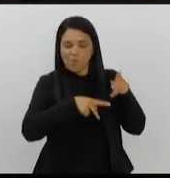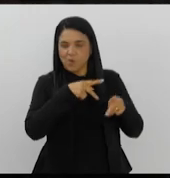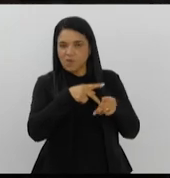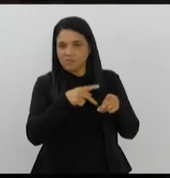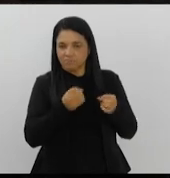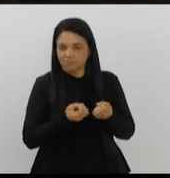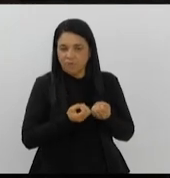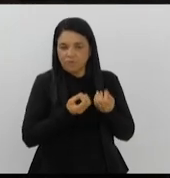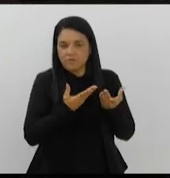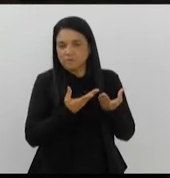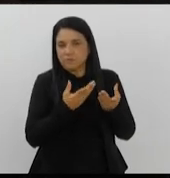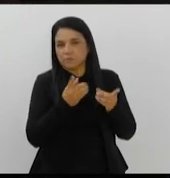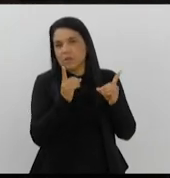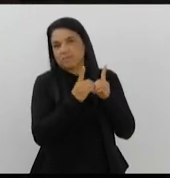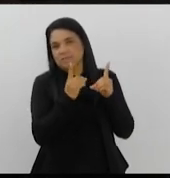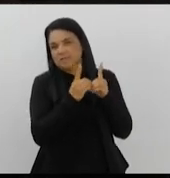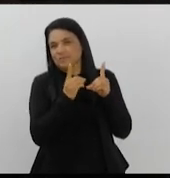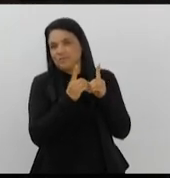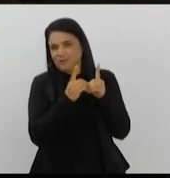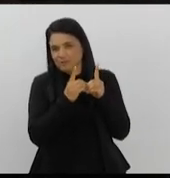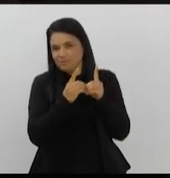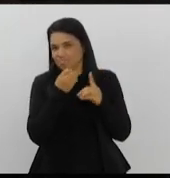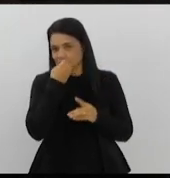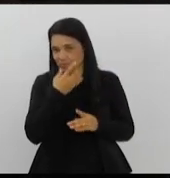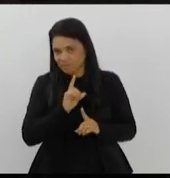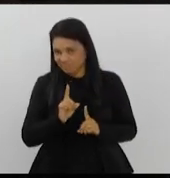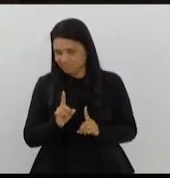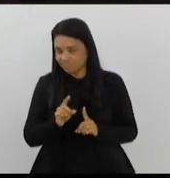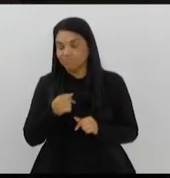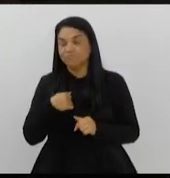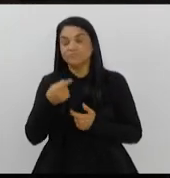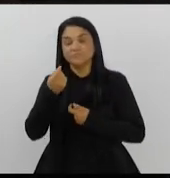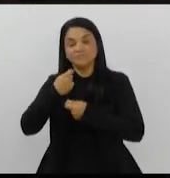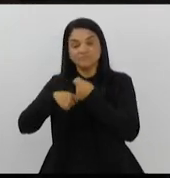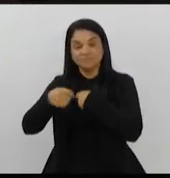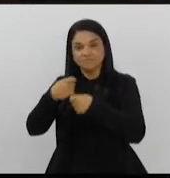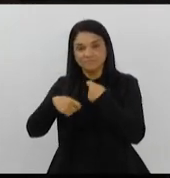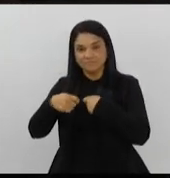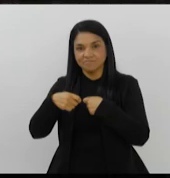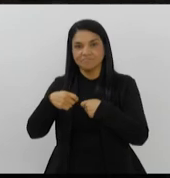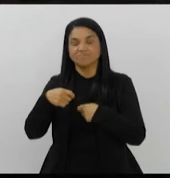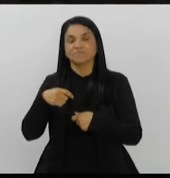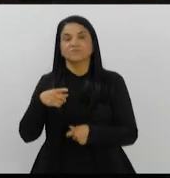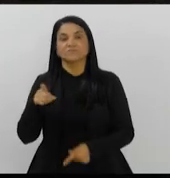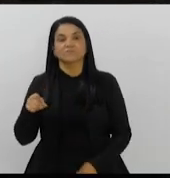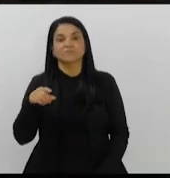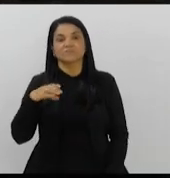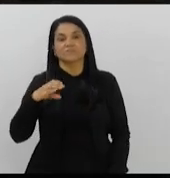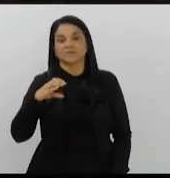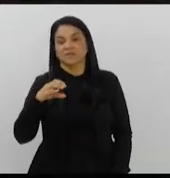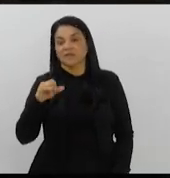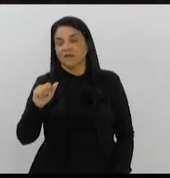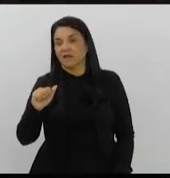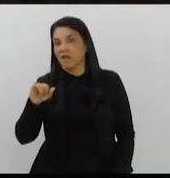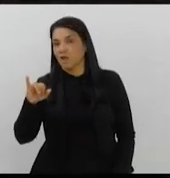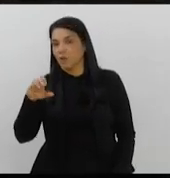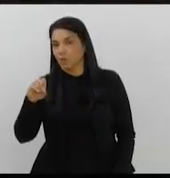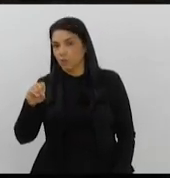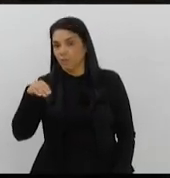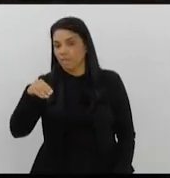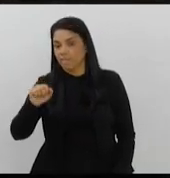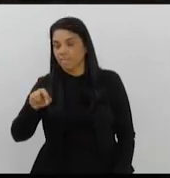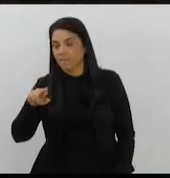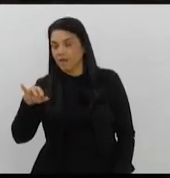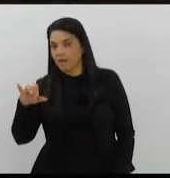prestado. E aí, sobre a administração do seu Caio Márcio, ex-diretor da